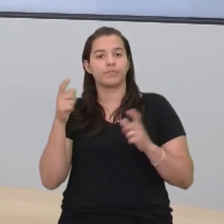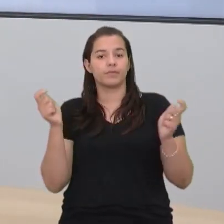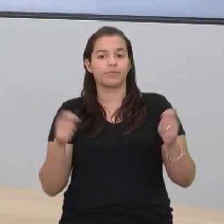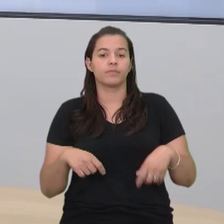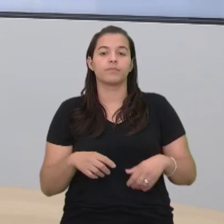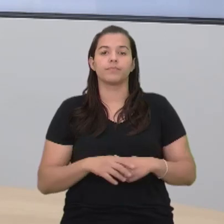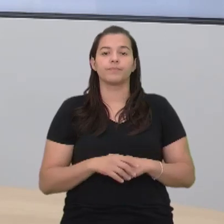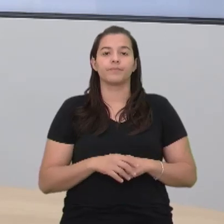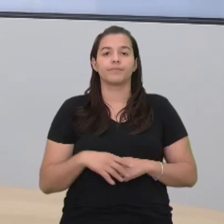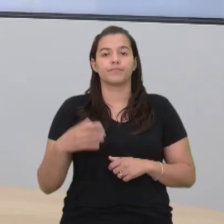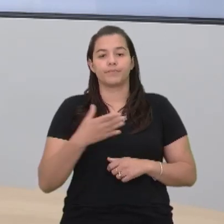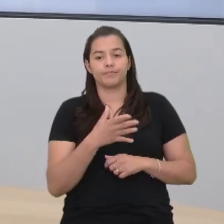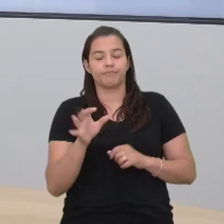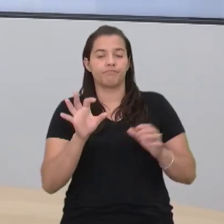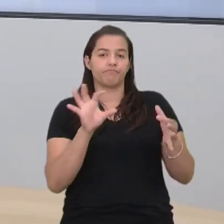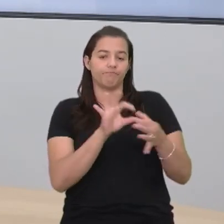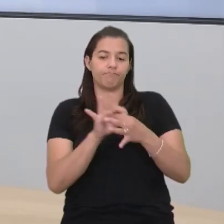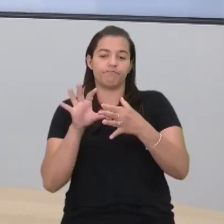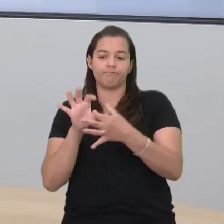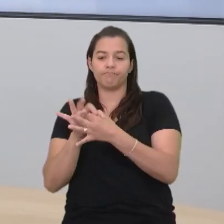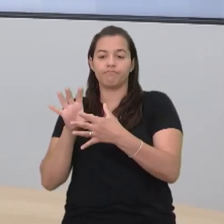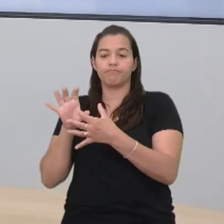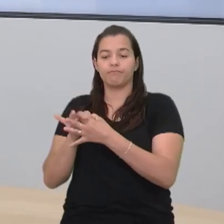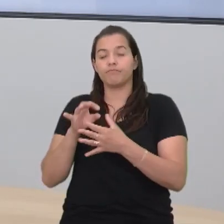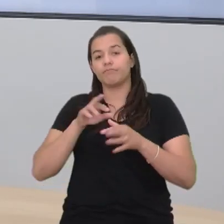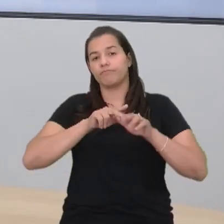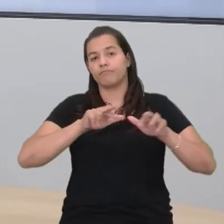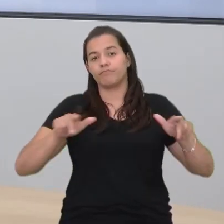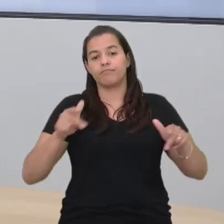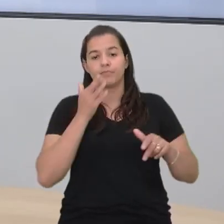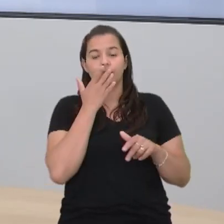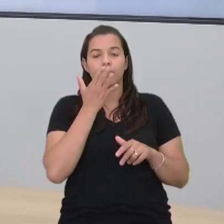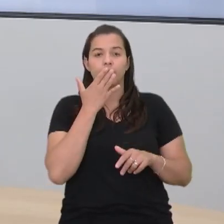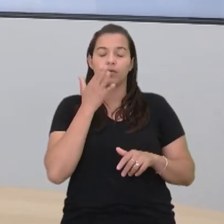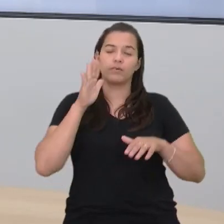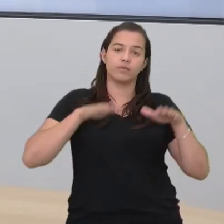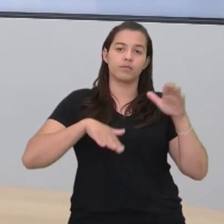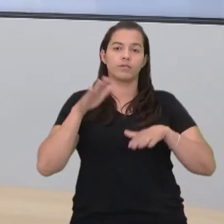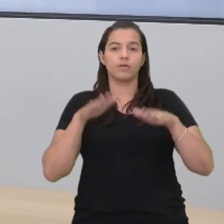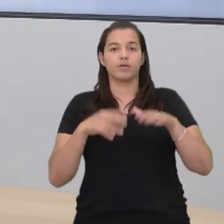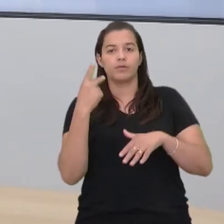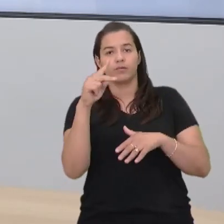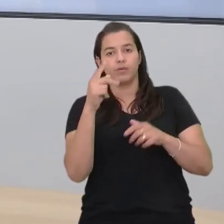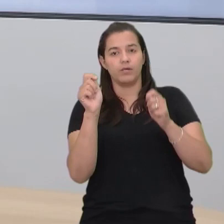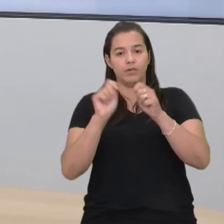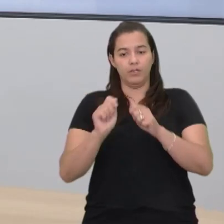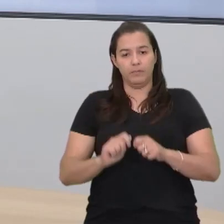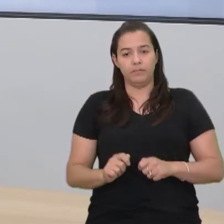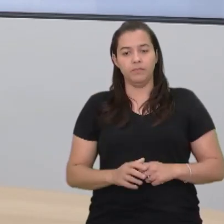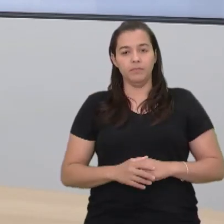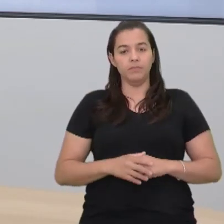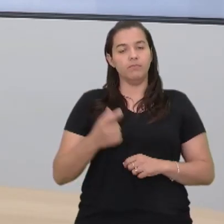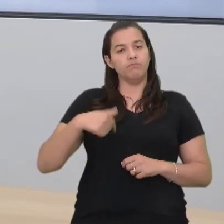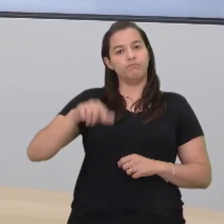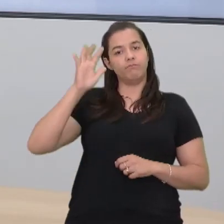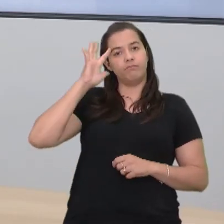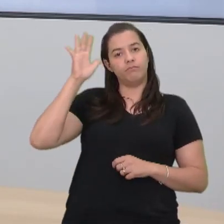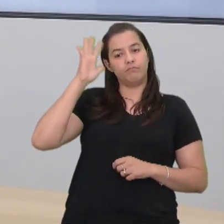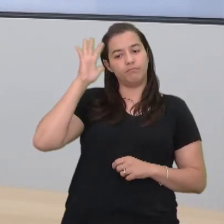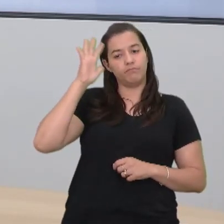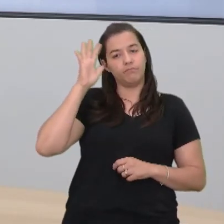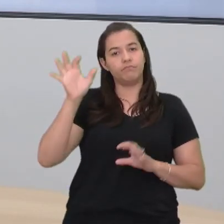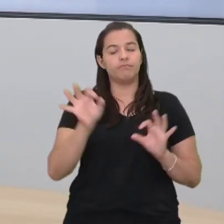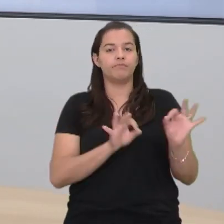encaixa. Então, você pode encaixar vários em várias cores diferentes? Sim, vai depender do que você quer montar. Então, você pensa na estrutura, né?